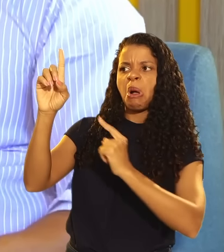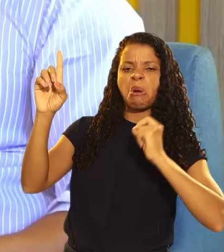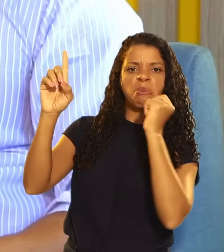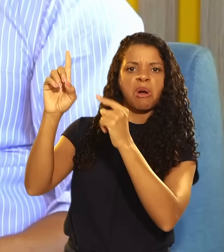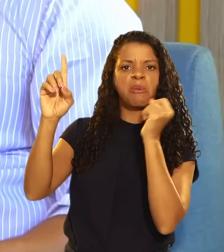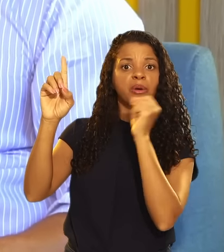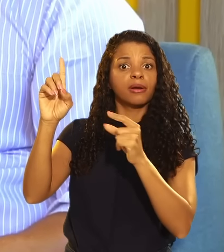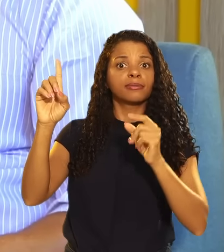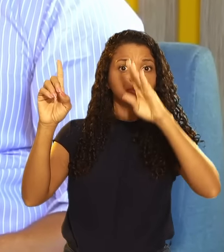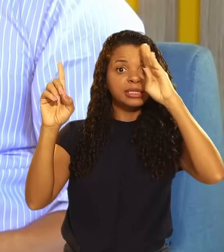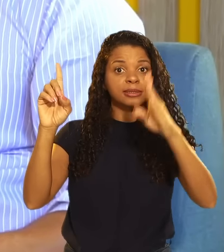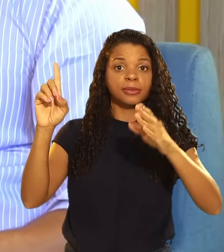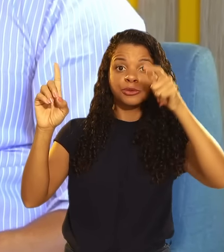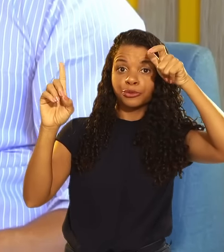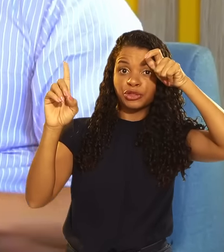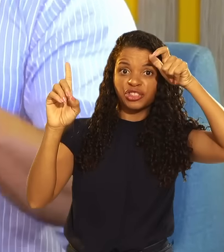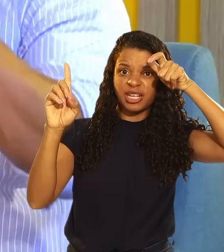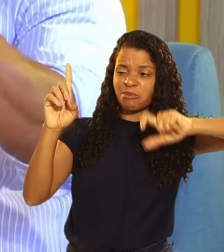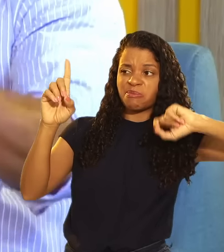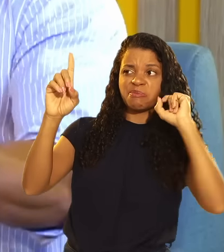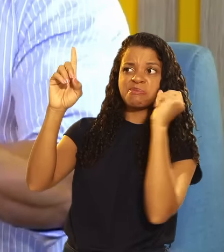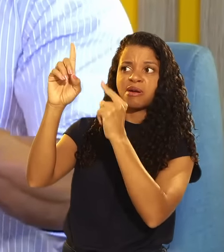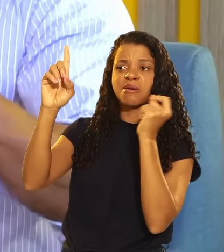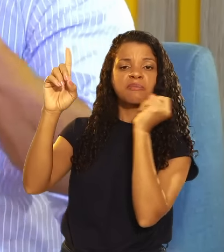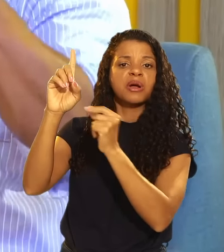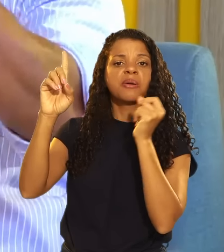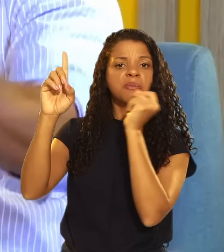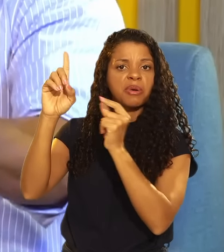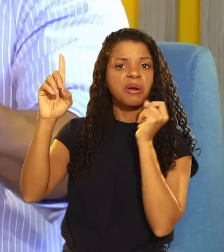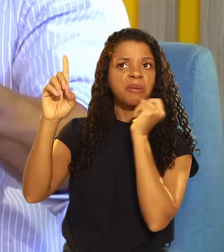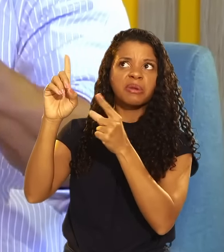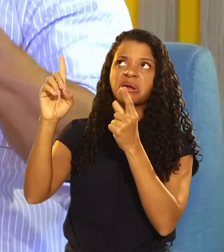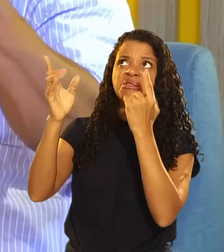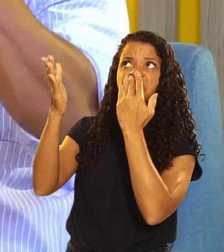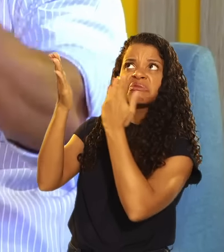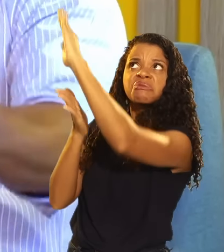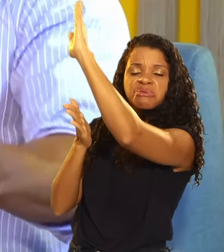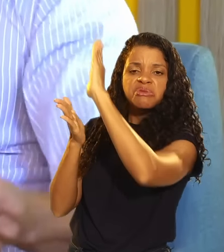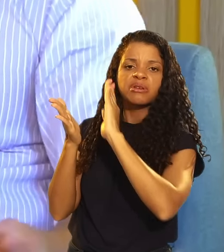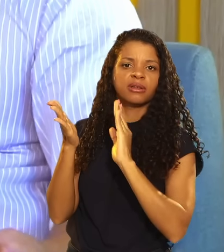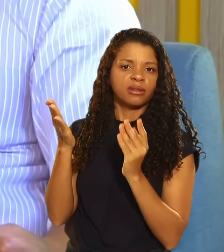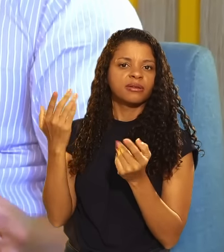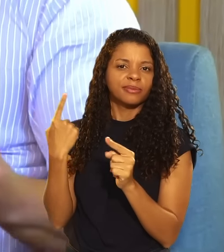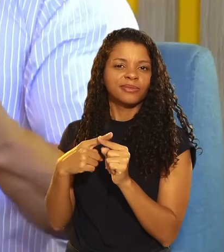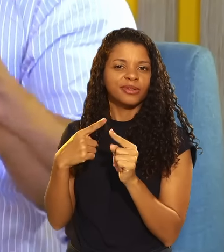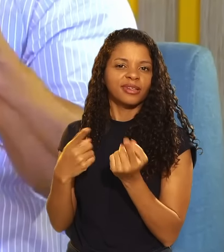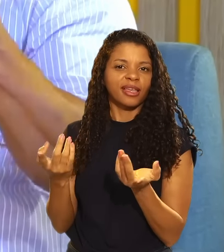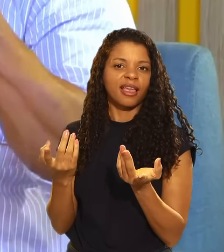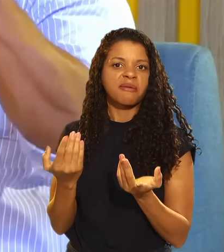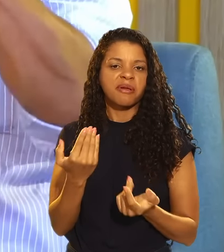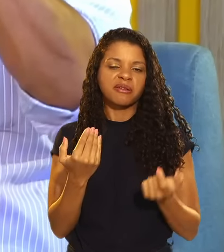que surgiu do mar, nós sabemos, né? Que blasfema contra Deus e que reivindica o poder de curar pecados, o